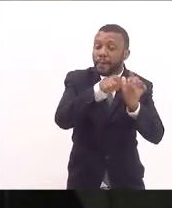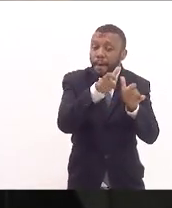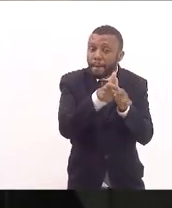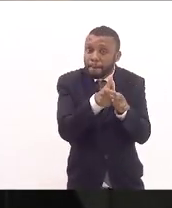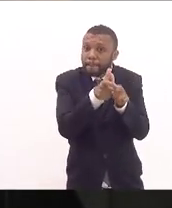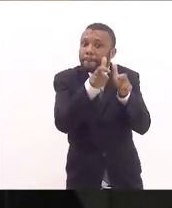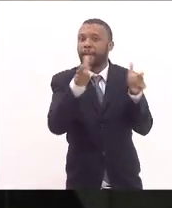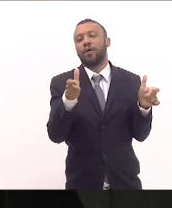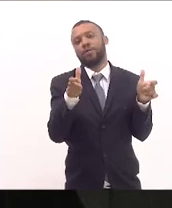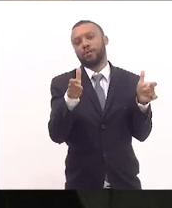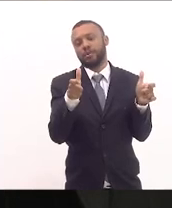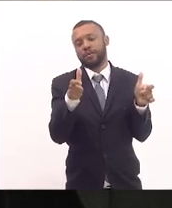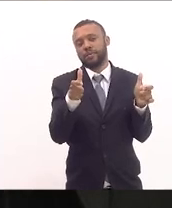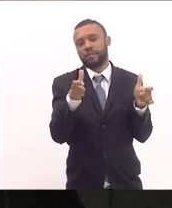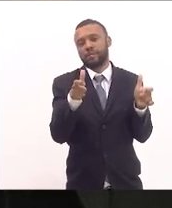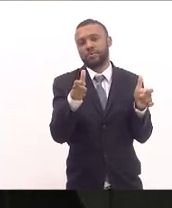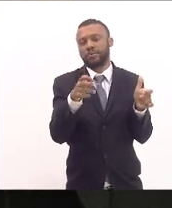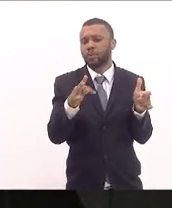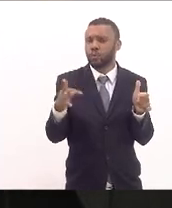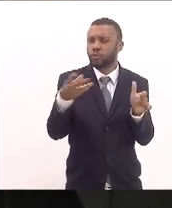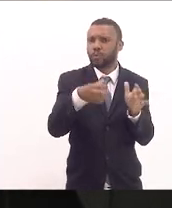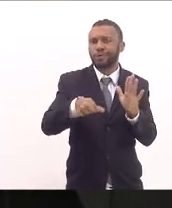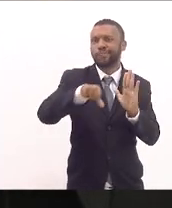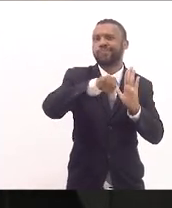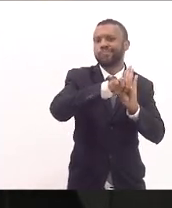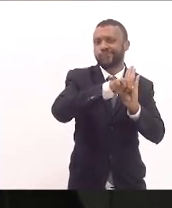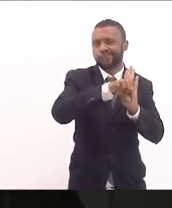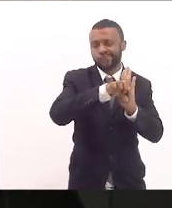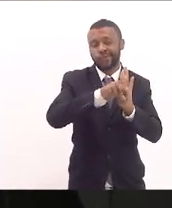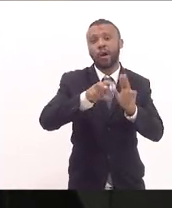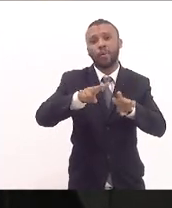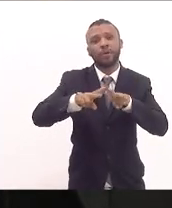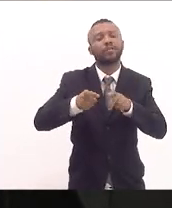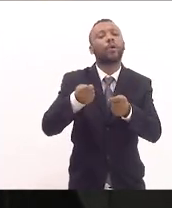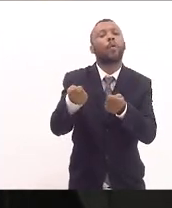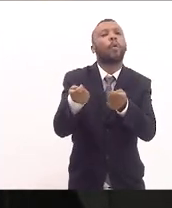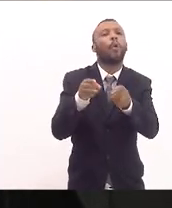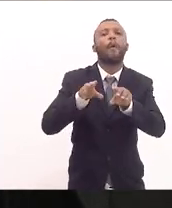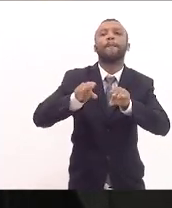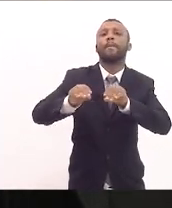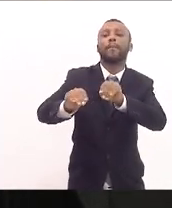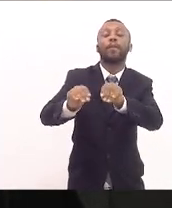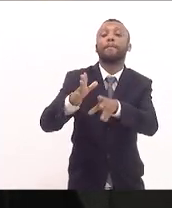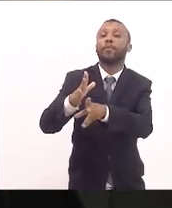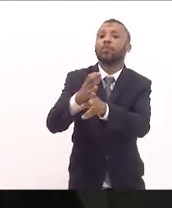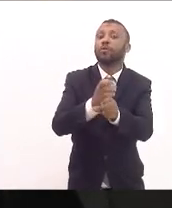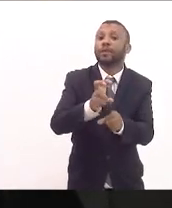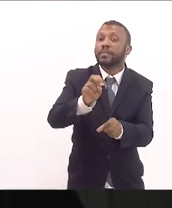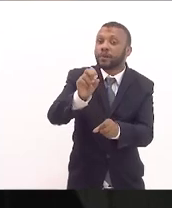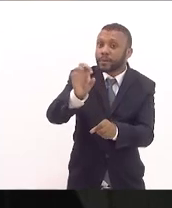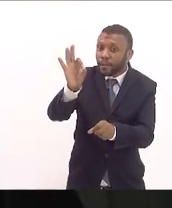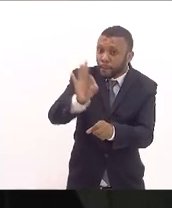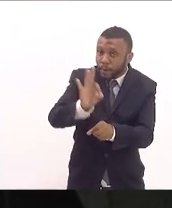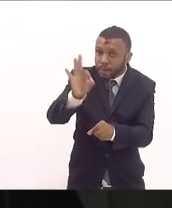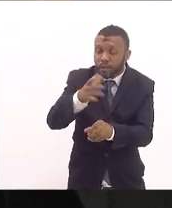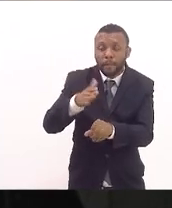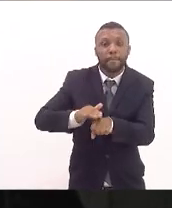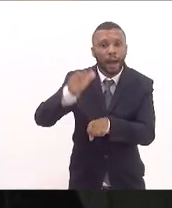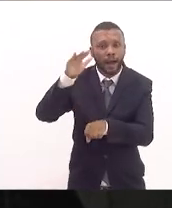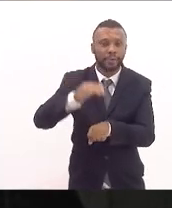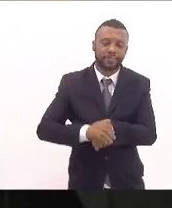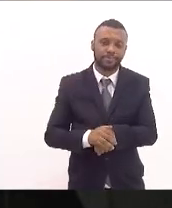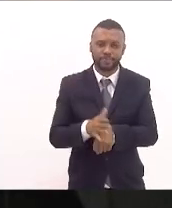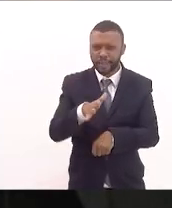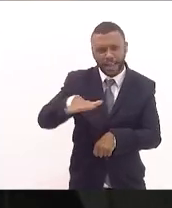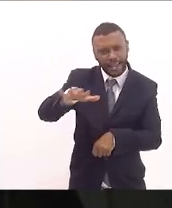em grande parte e daí o controle territorial de mais de cinquenta por cento a